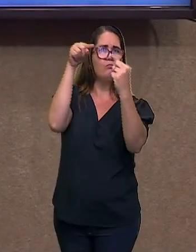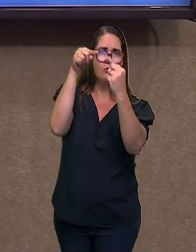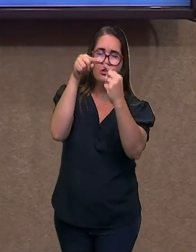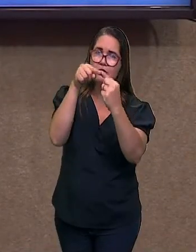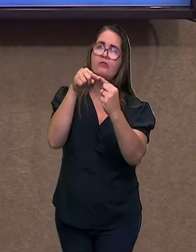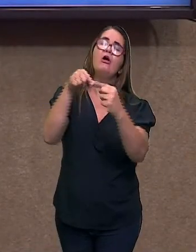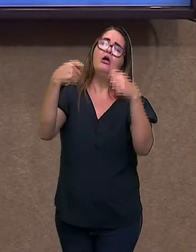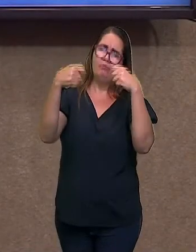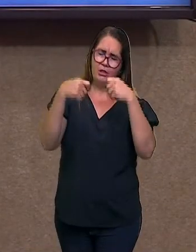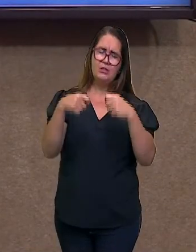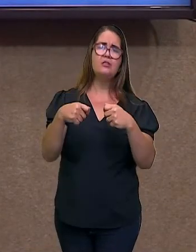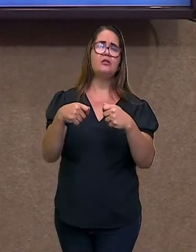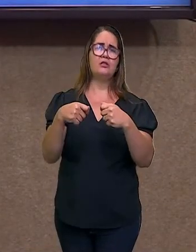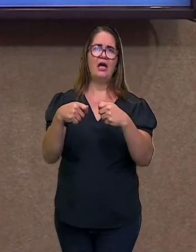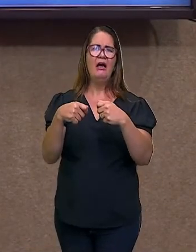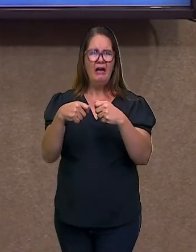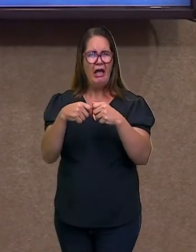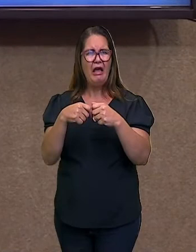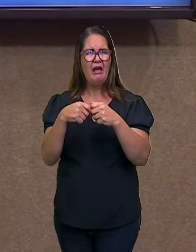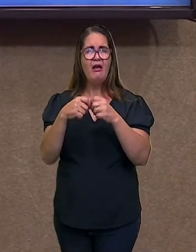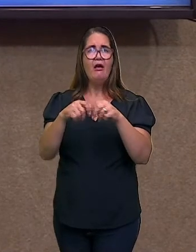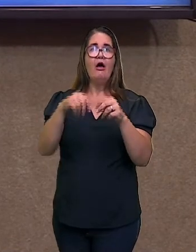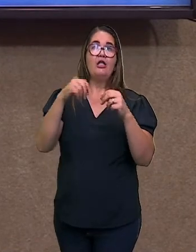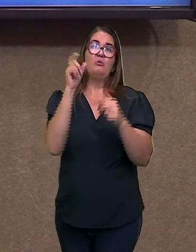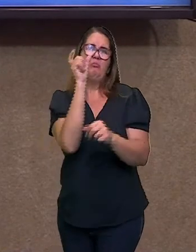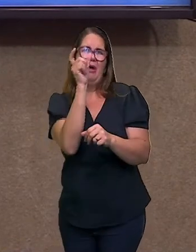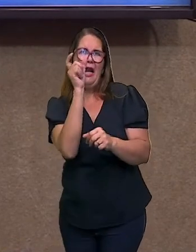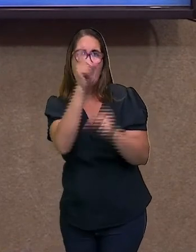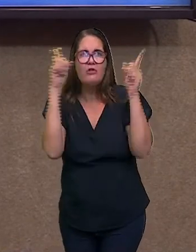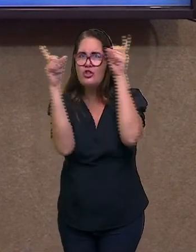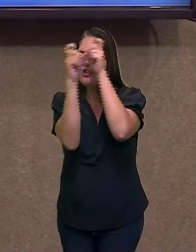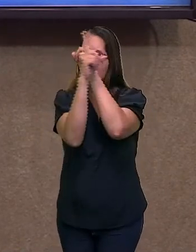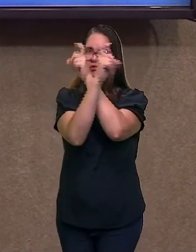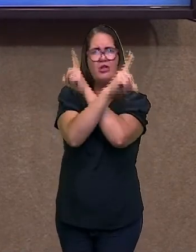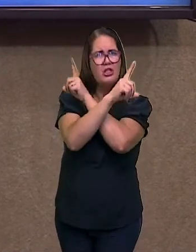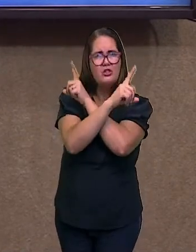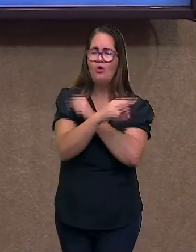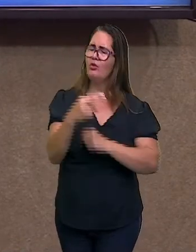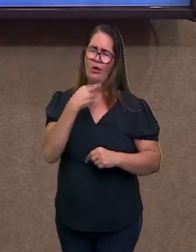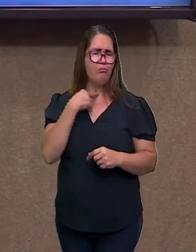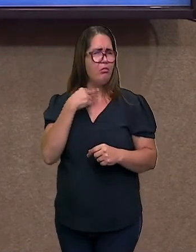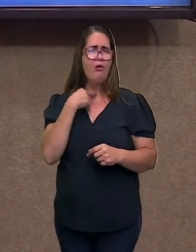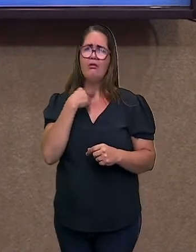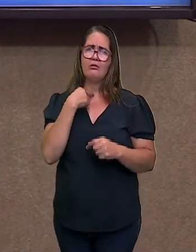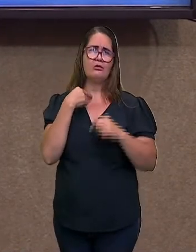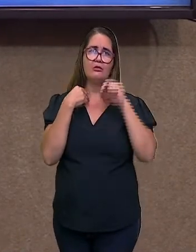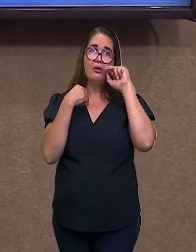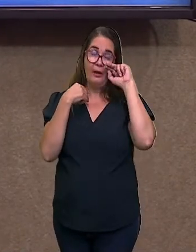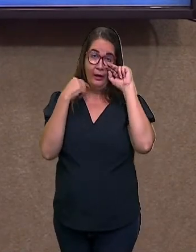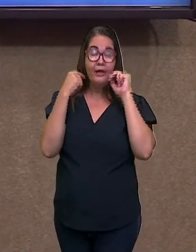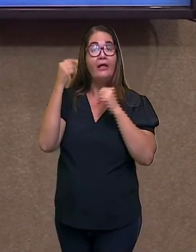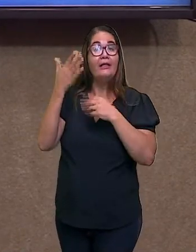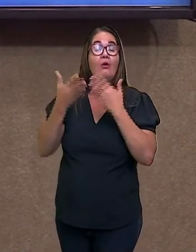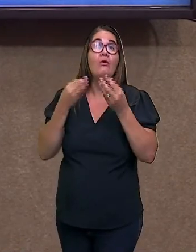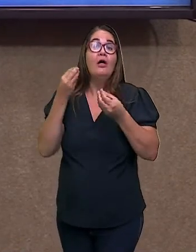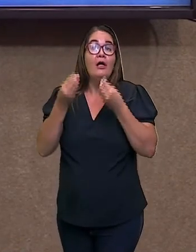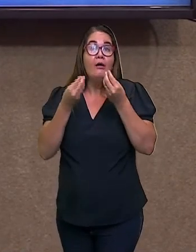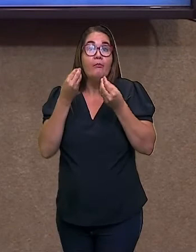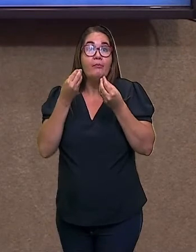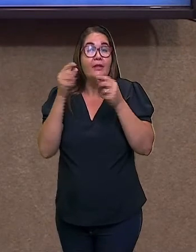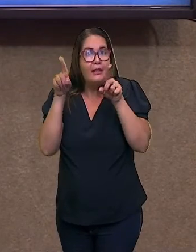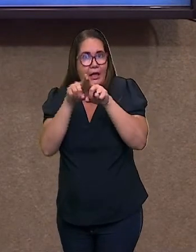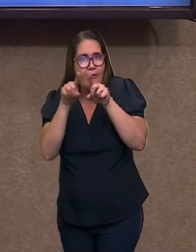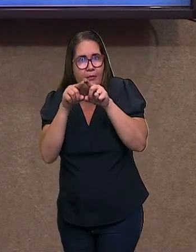linguagem tem que ser precisa. Temos que ter direcionado para quem que nós estamos falando. A gente não